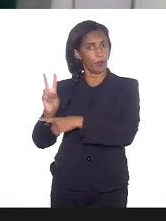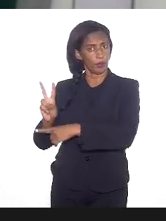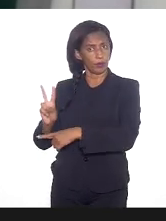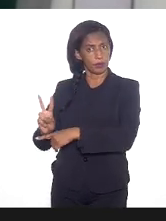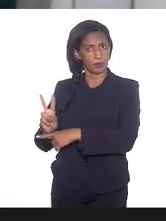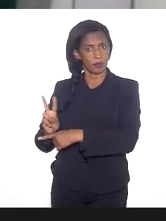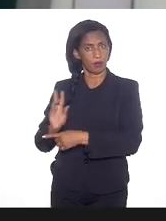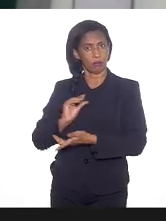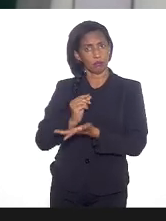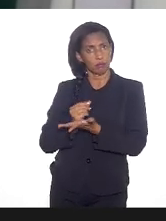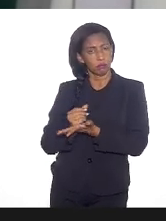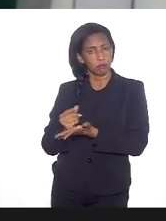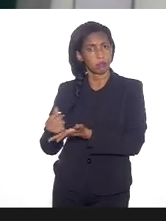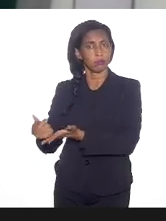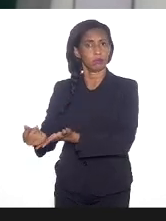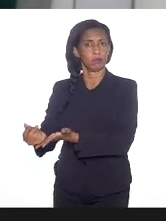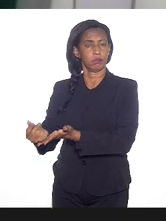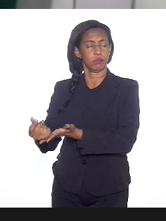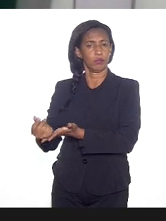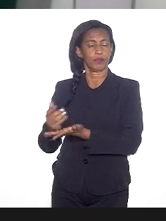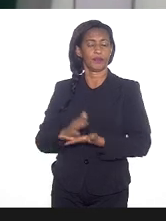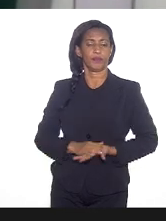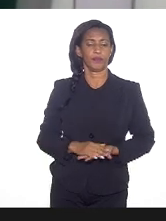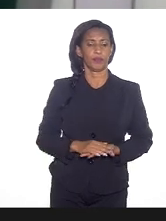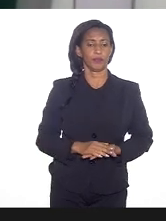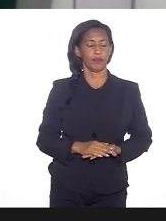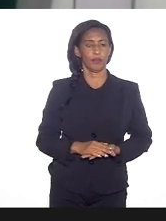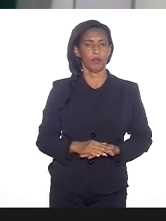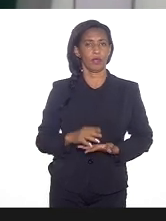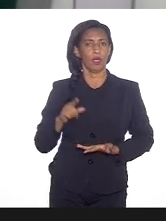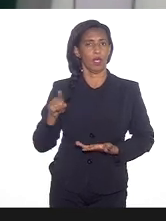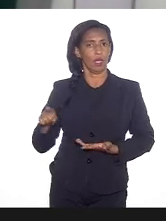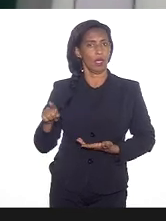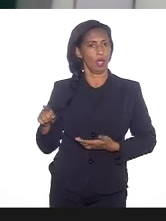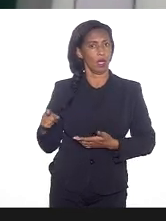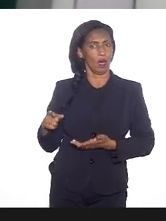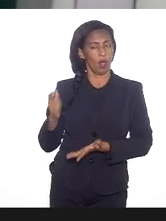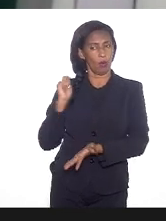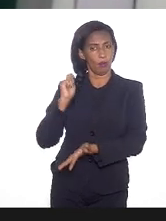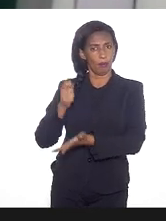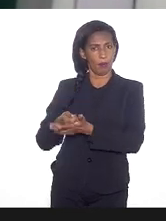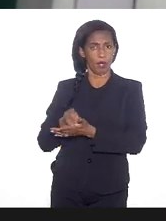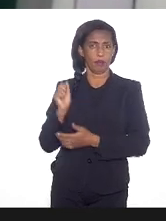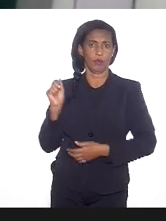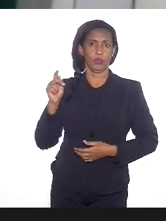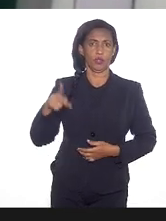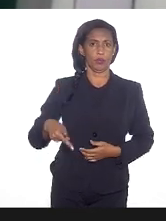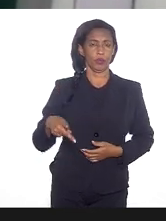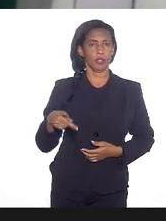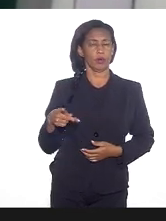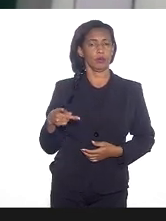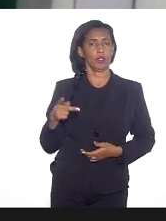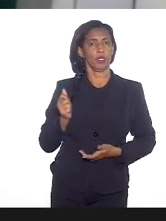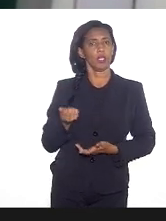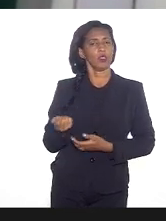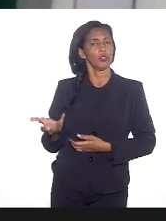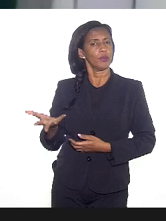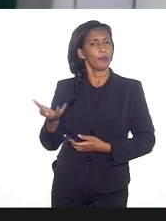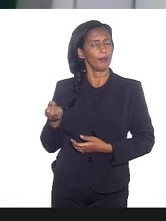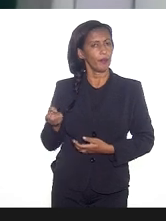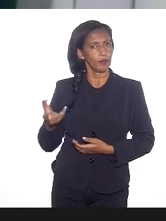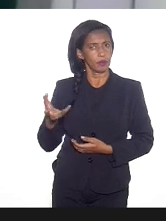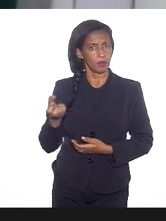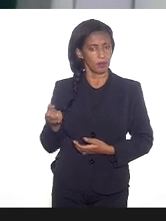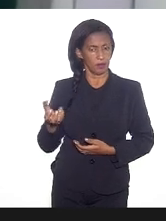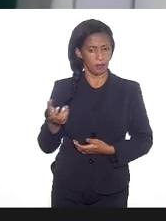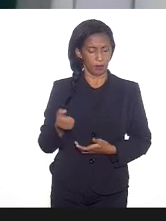de recursos que devem se destinar, como dissemos no início, à nobre causa do pagamento de aposentadorias e pensões que devem ser absolutamente